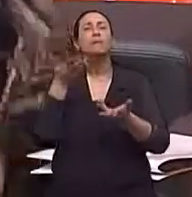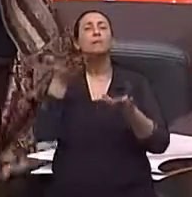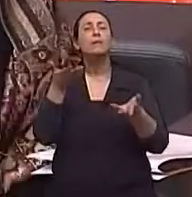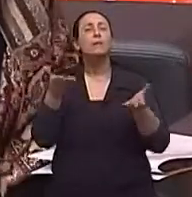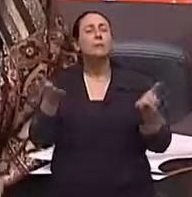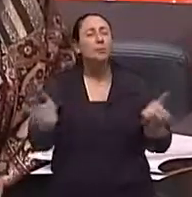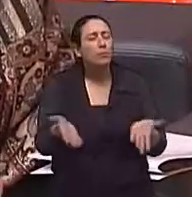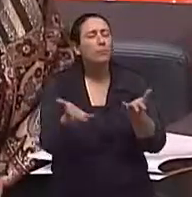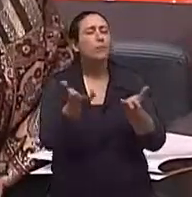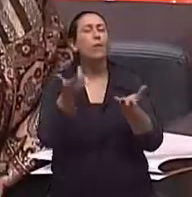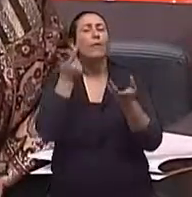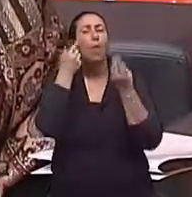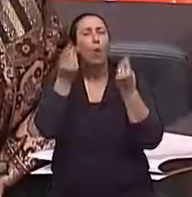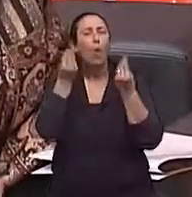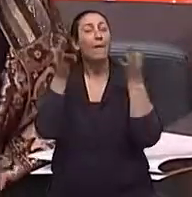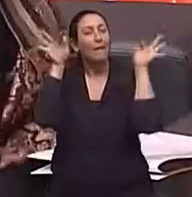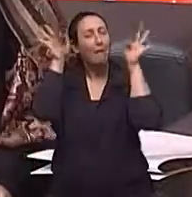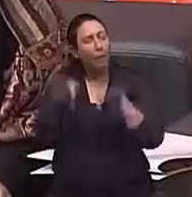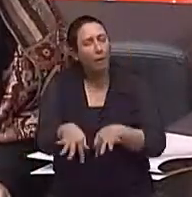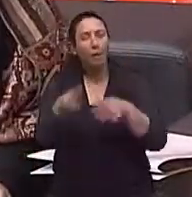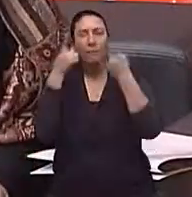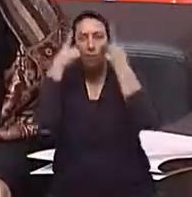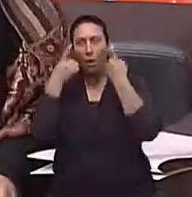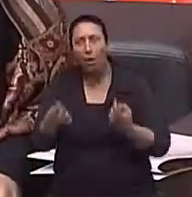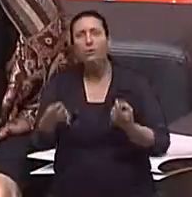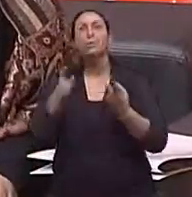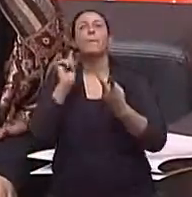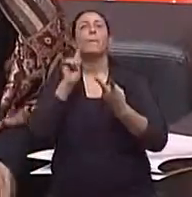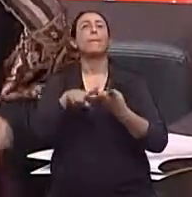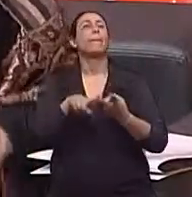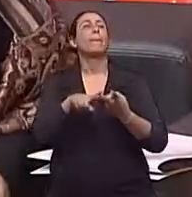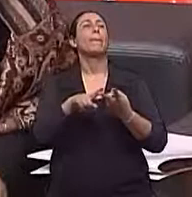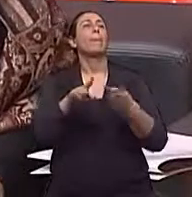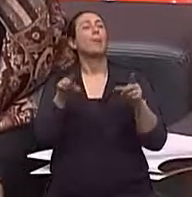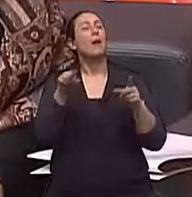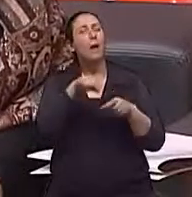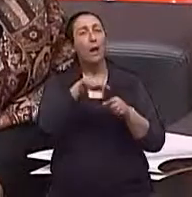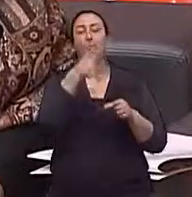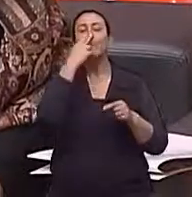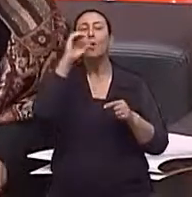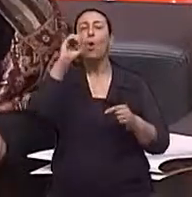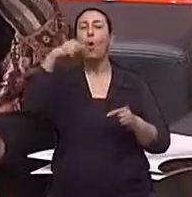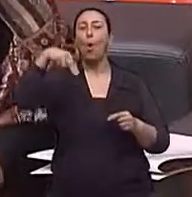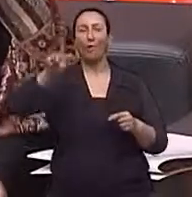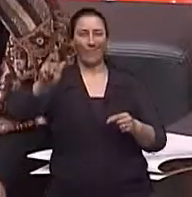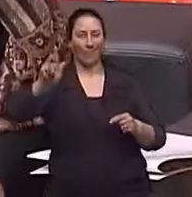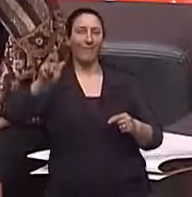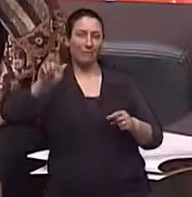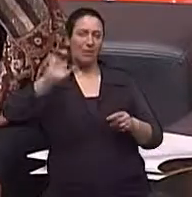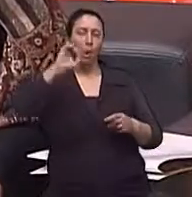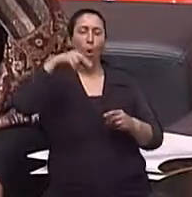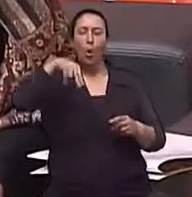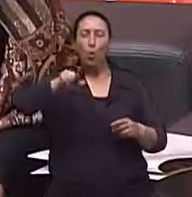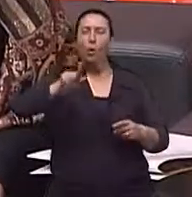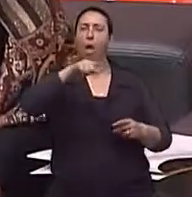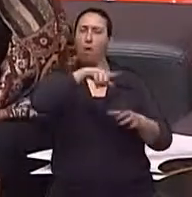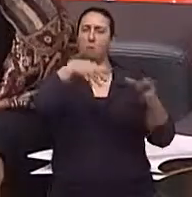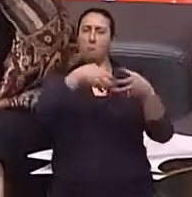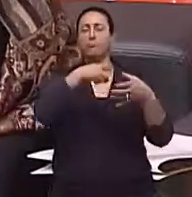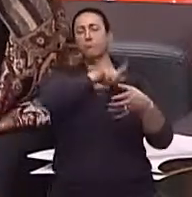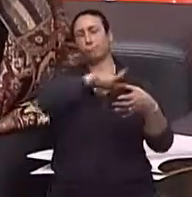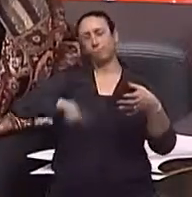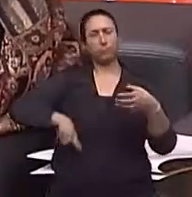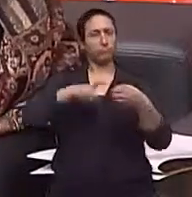as formas assim a erradicação da violência contra as mulheres então é uma ONG que existe aqui em Porto Alegre